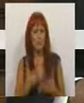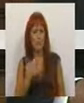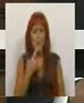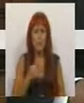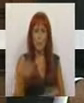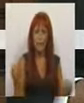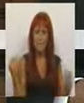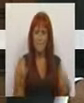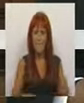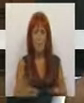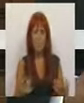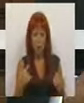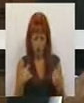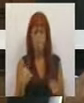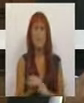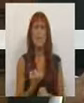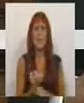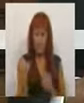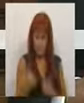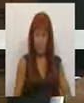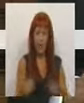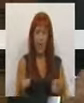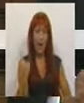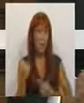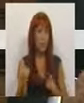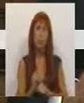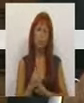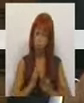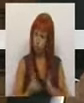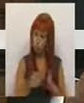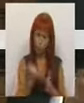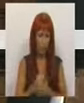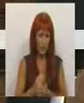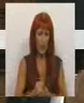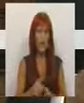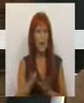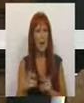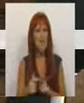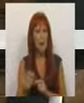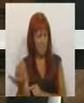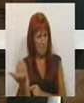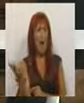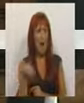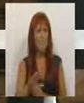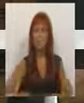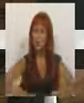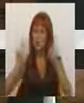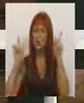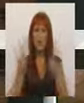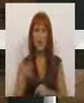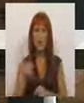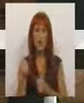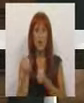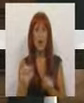saliento que, de facto, estamos a trabalhar, algumas coisas já foram feitas, mais há a fazer, e o desenvolvimento da